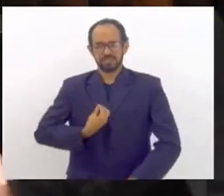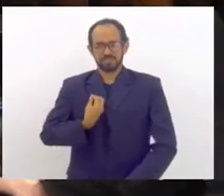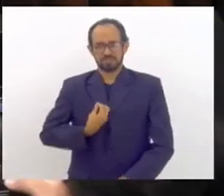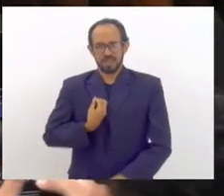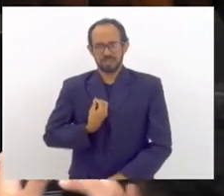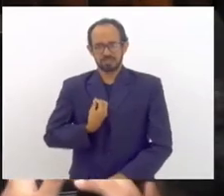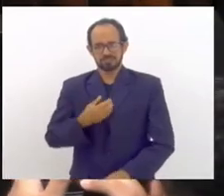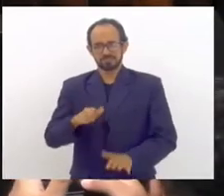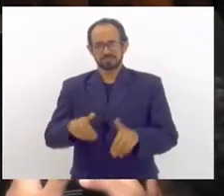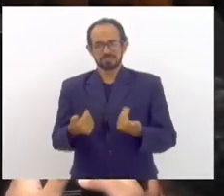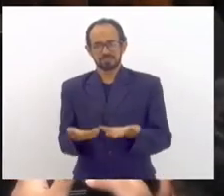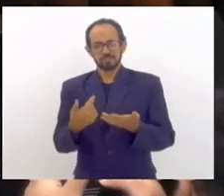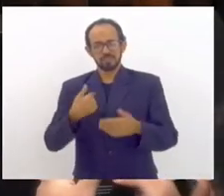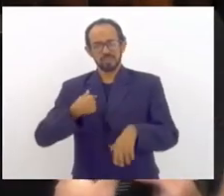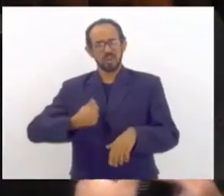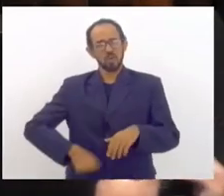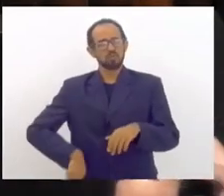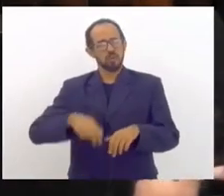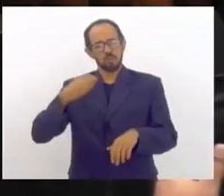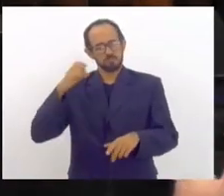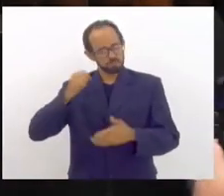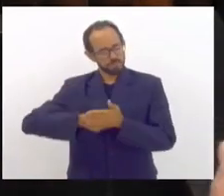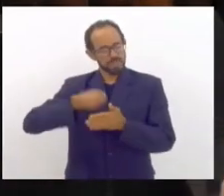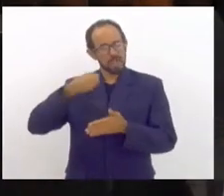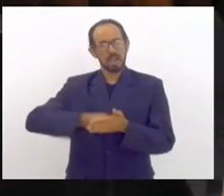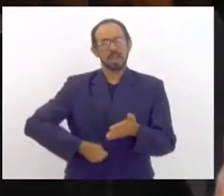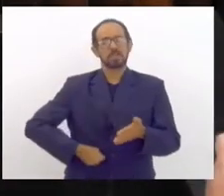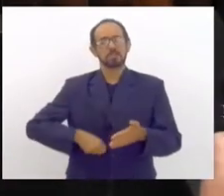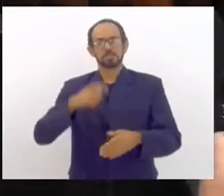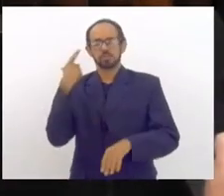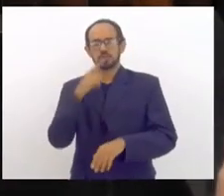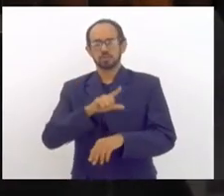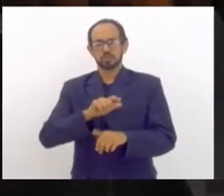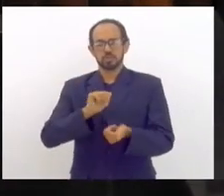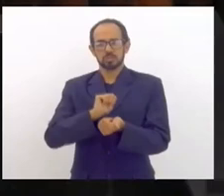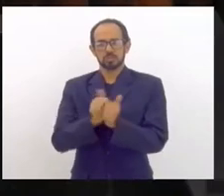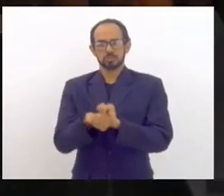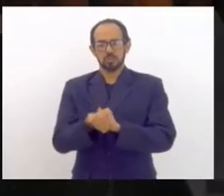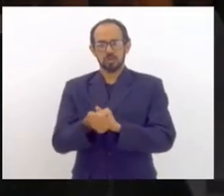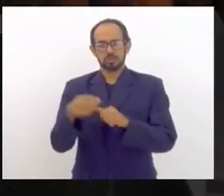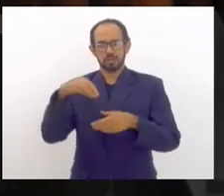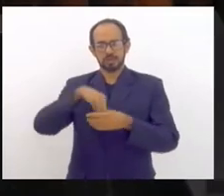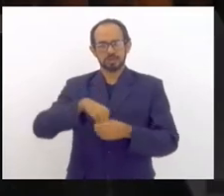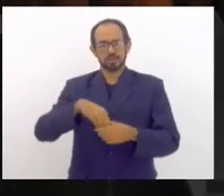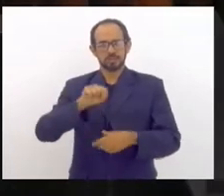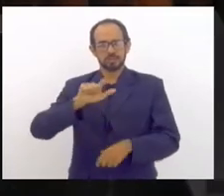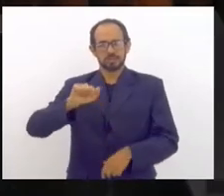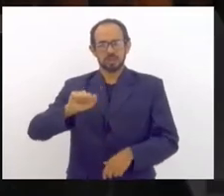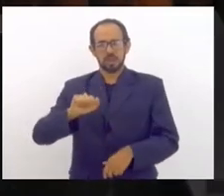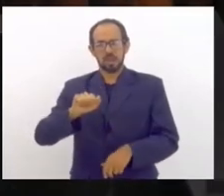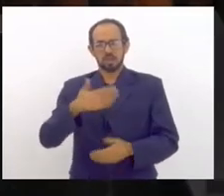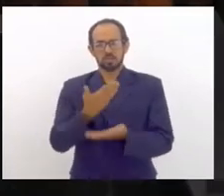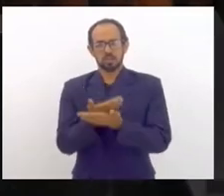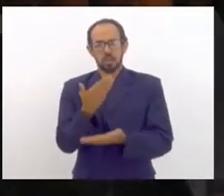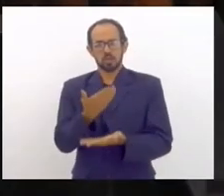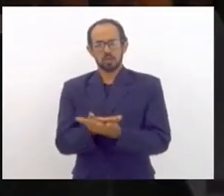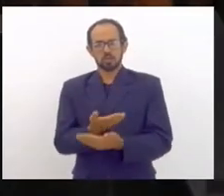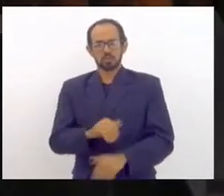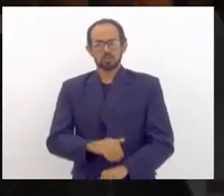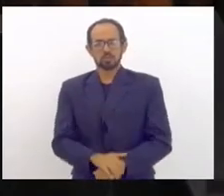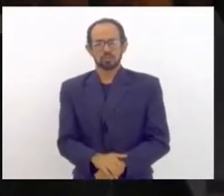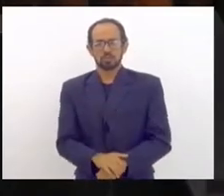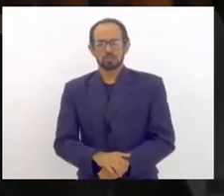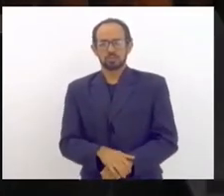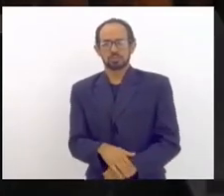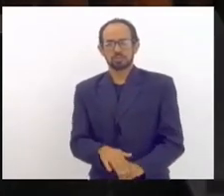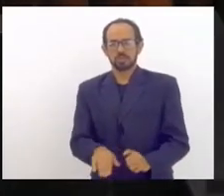pautas dessa parte que eu vou brigar muito é para que a gente consiga levar o esporte para dentro da sala de aula. A gente levar o esporte para dentro das